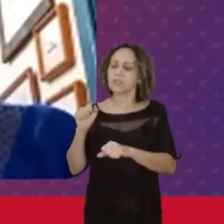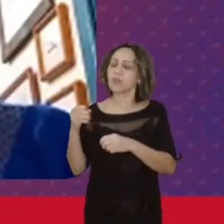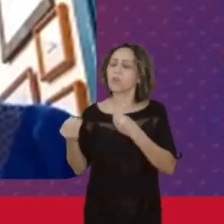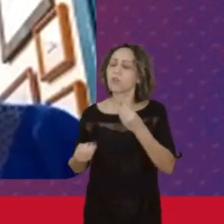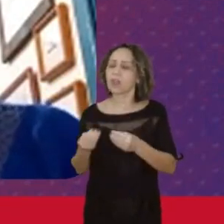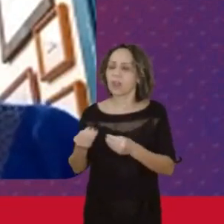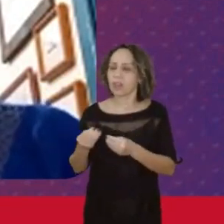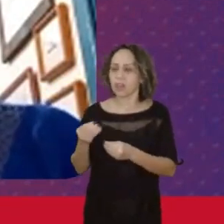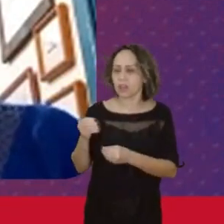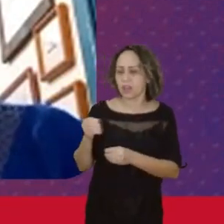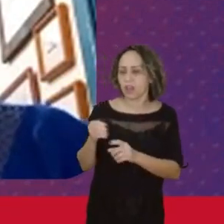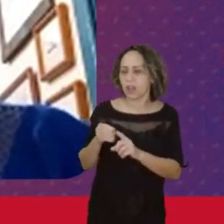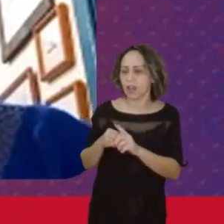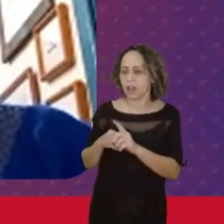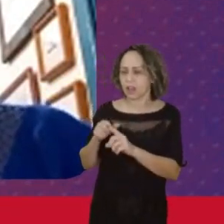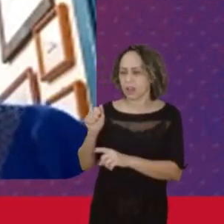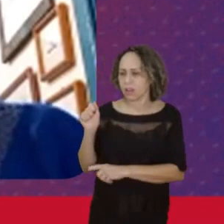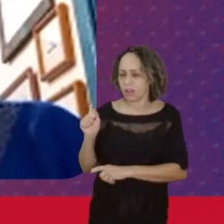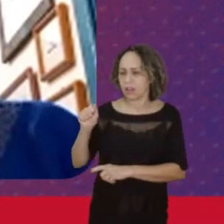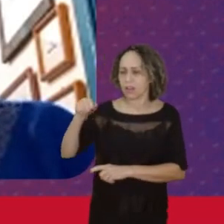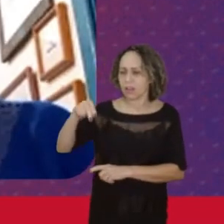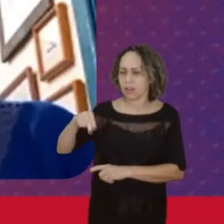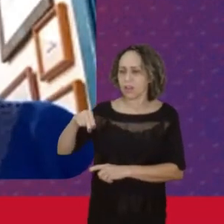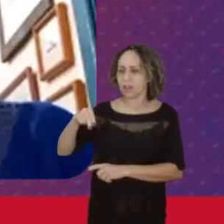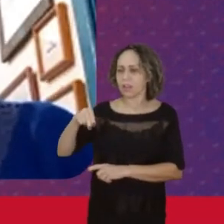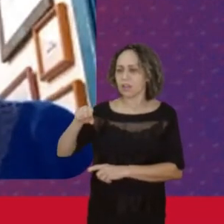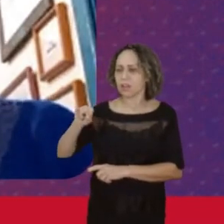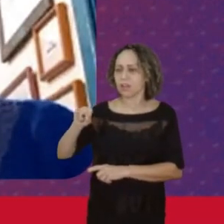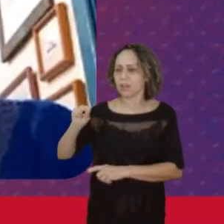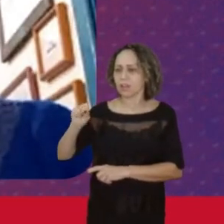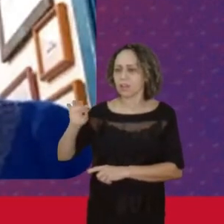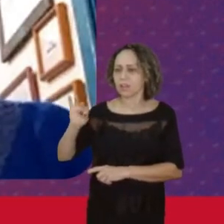libertação para todas as pessoas que